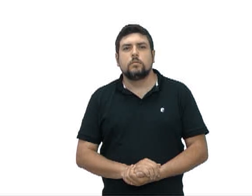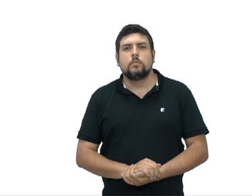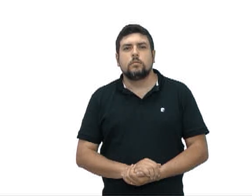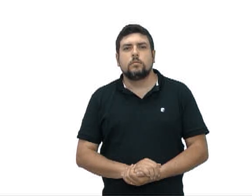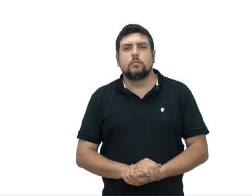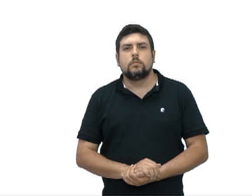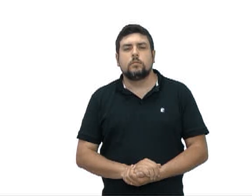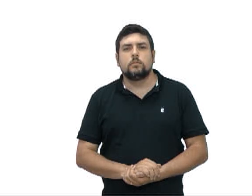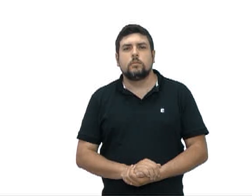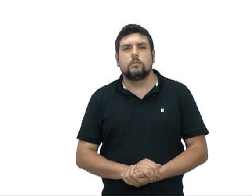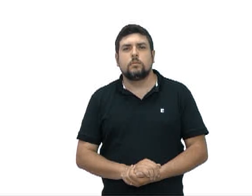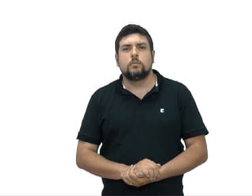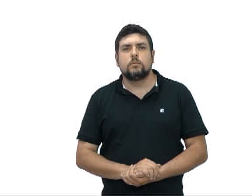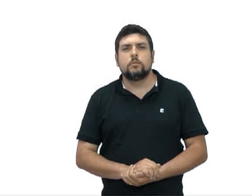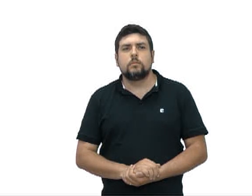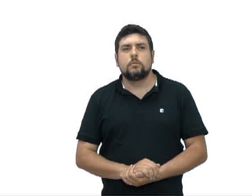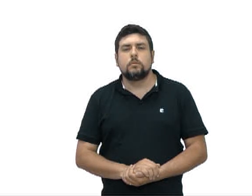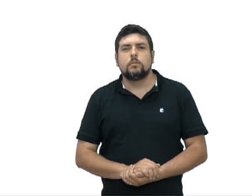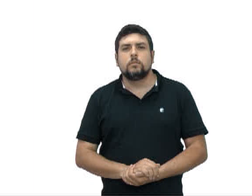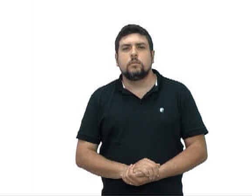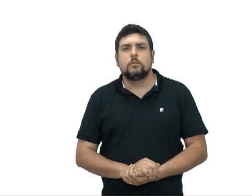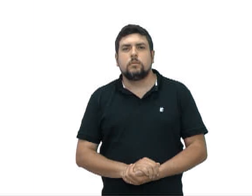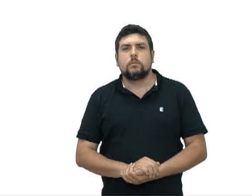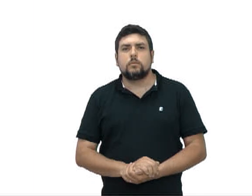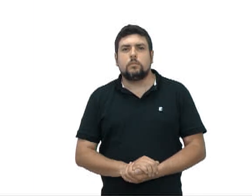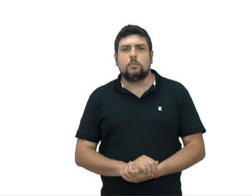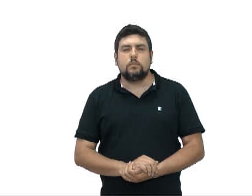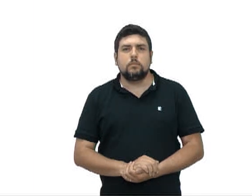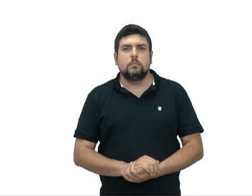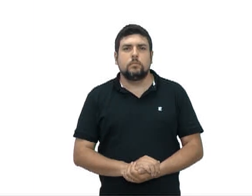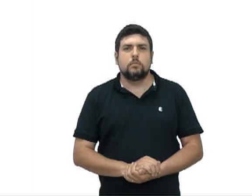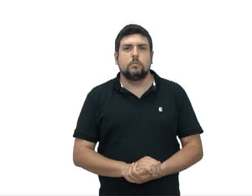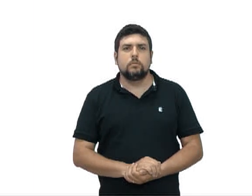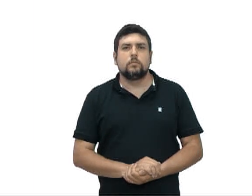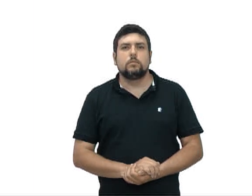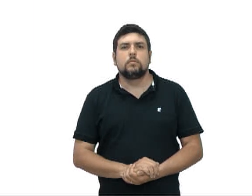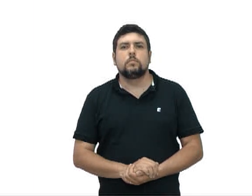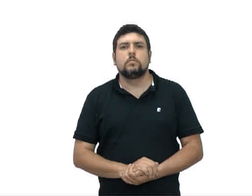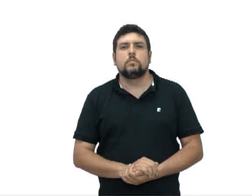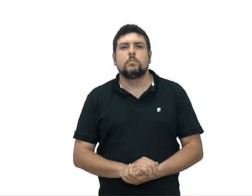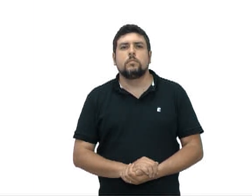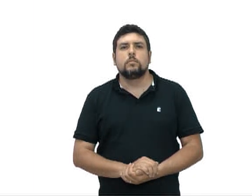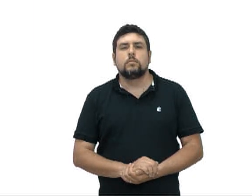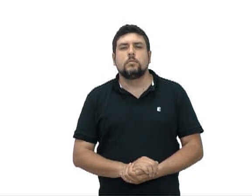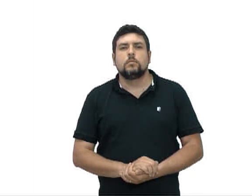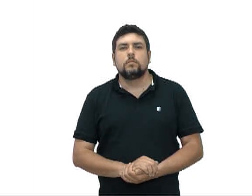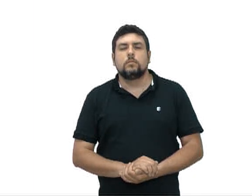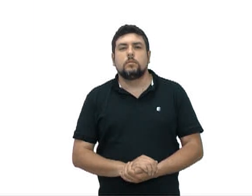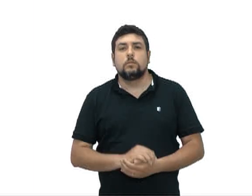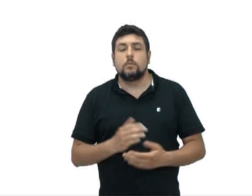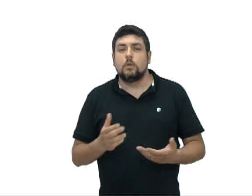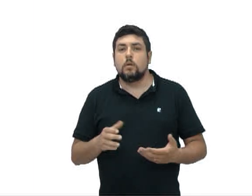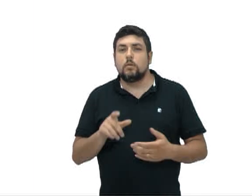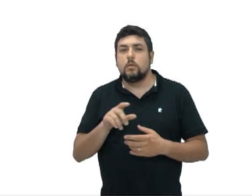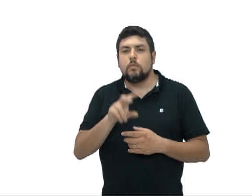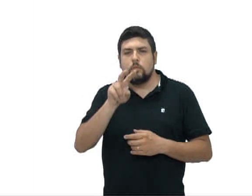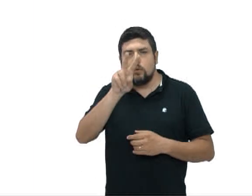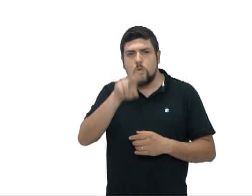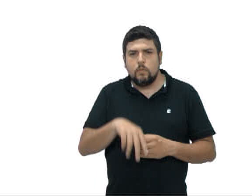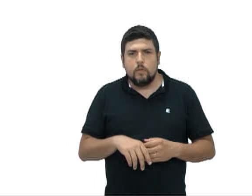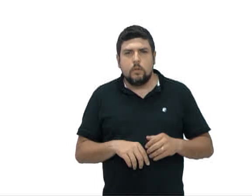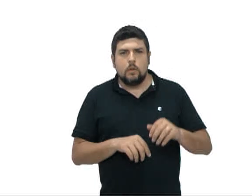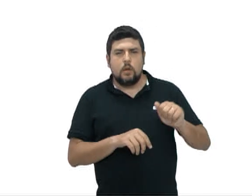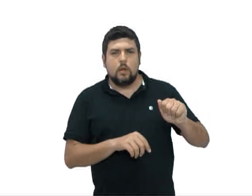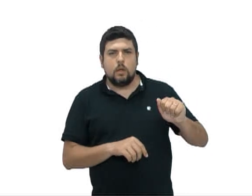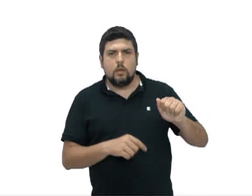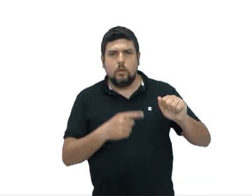metálica da pista; e quatro, o street, os praticantes utilizam a arquitetura da cidade. Aí você vai olhar aqui, A, B, C, D. A, somente a